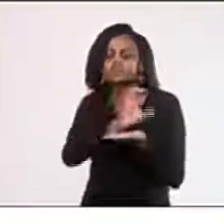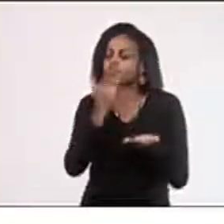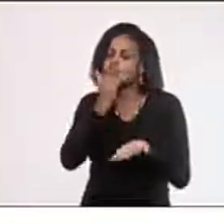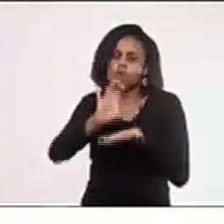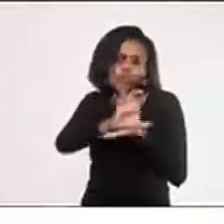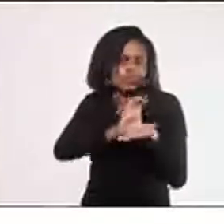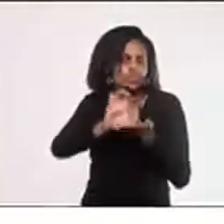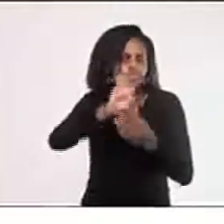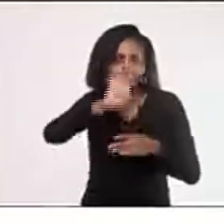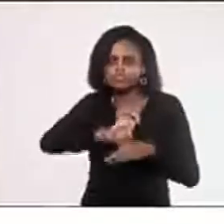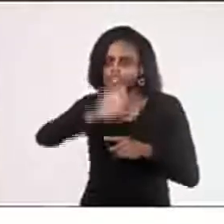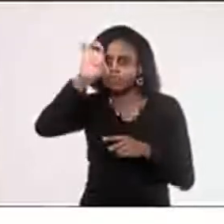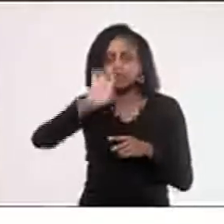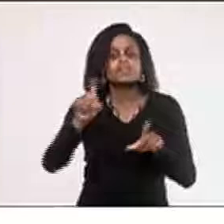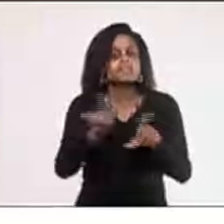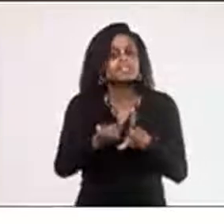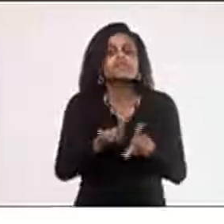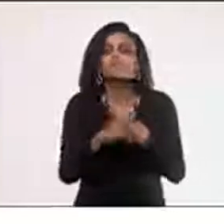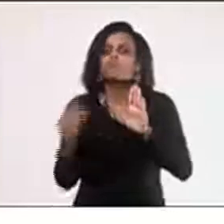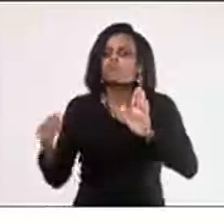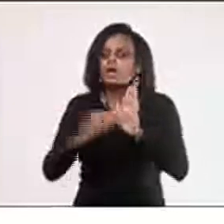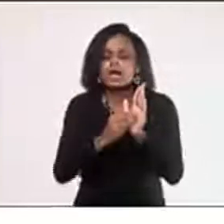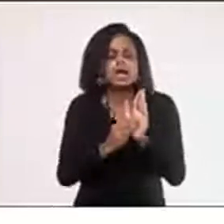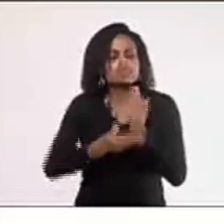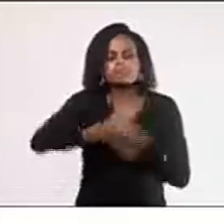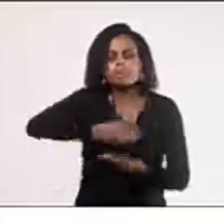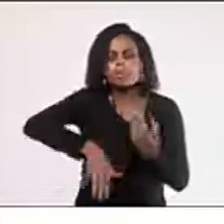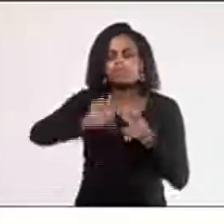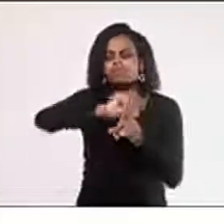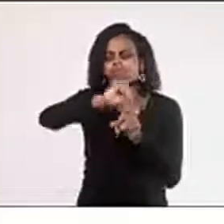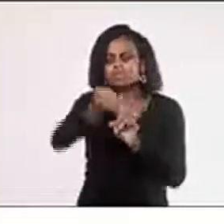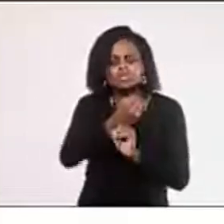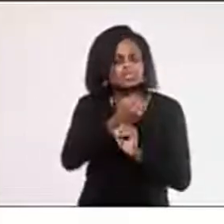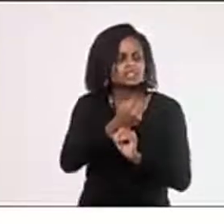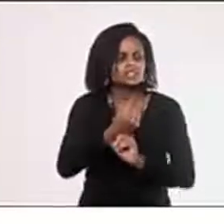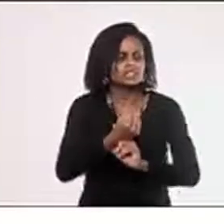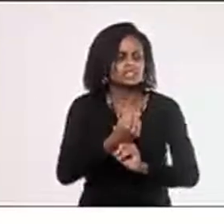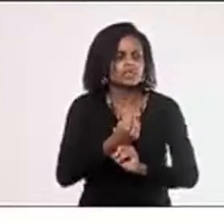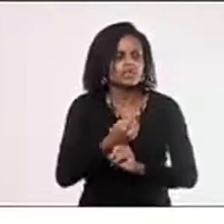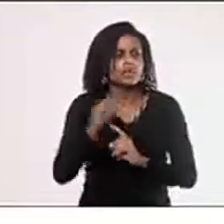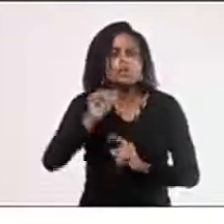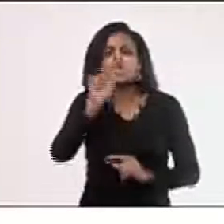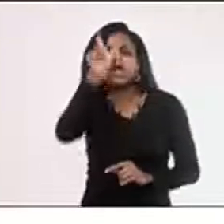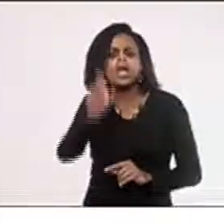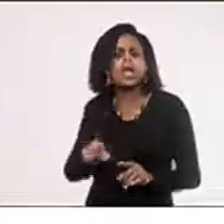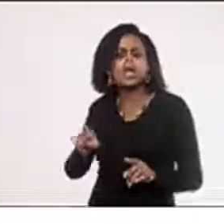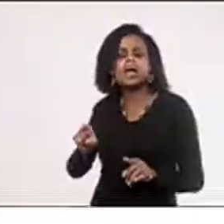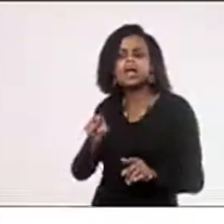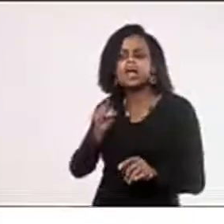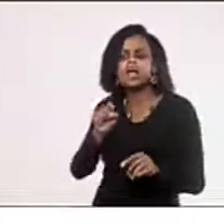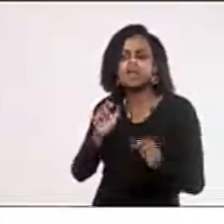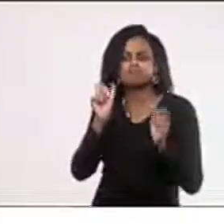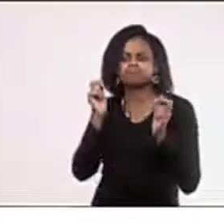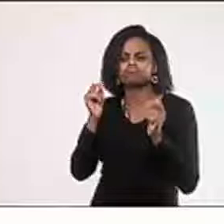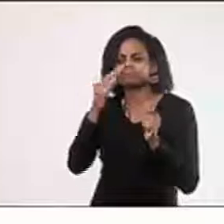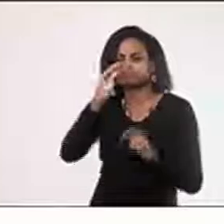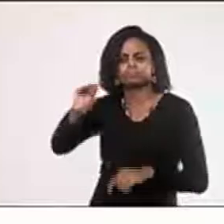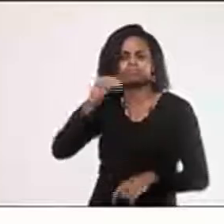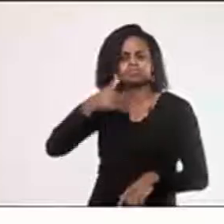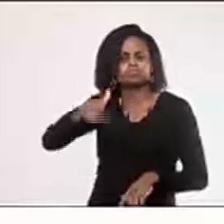É preciso colocar na participação dessa sociedade quem foi historicamente negada a participar